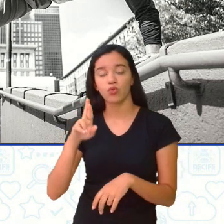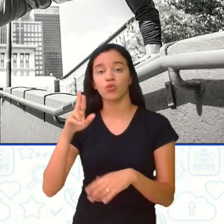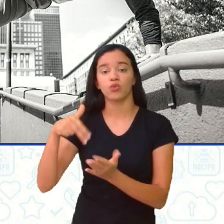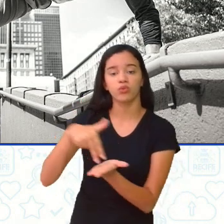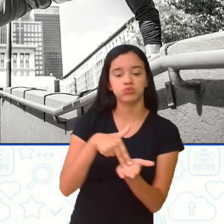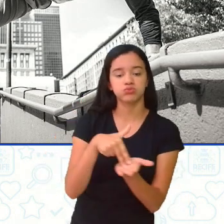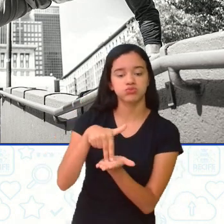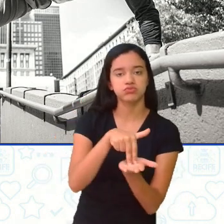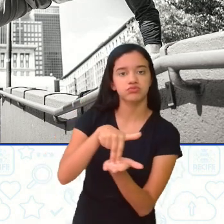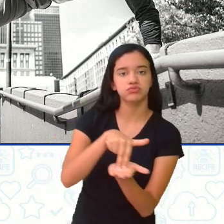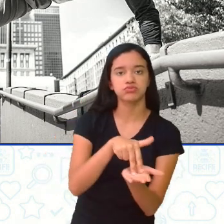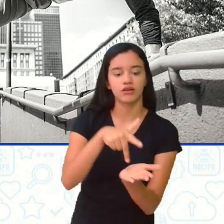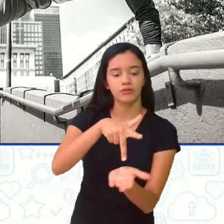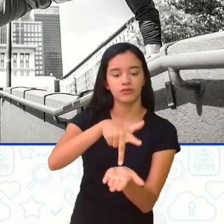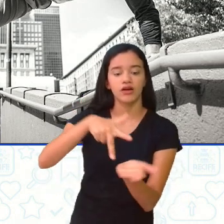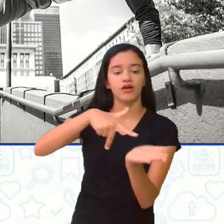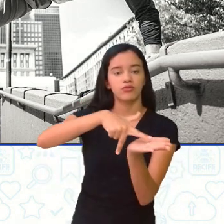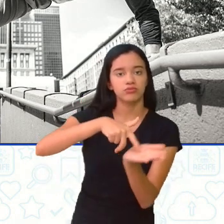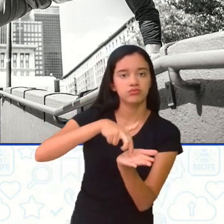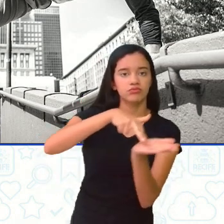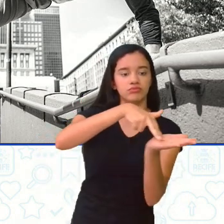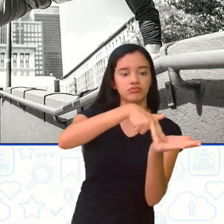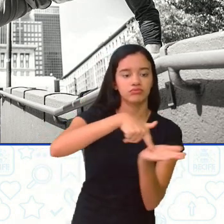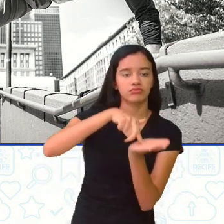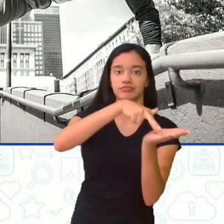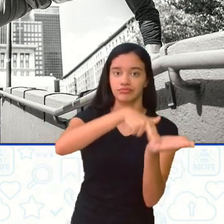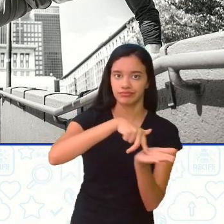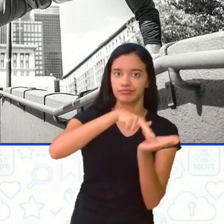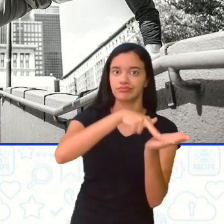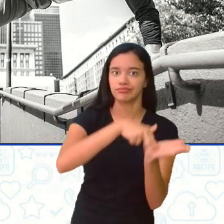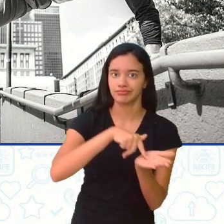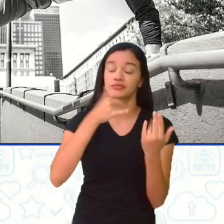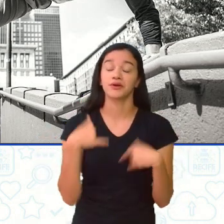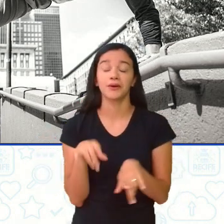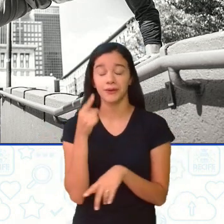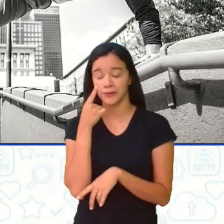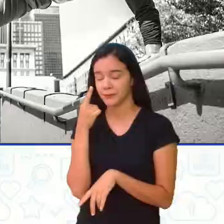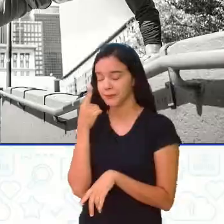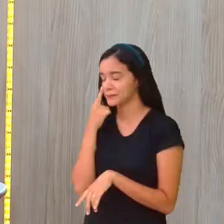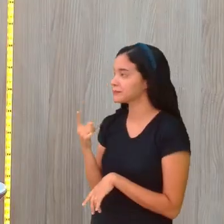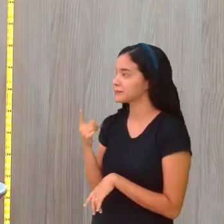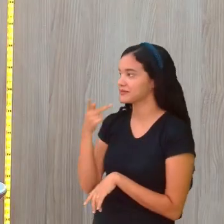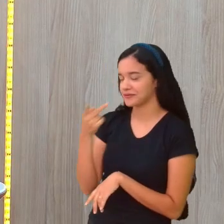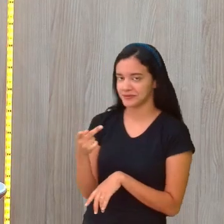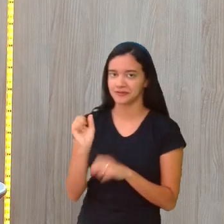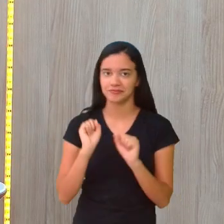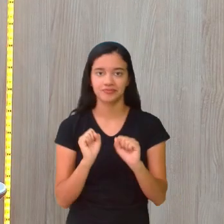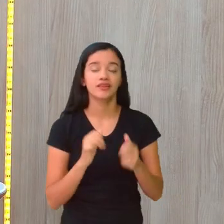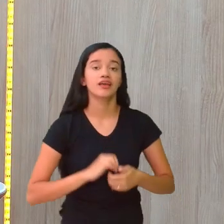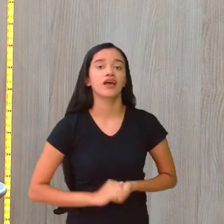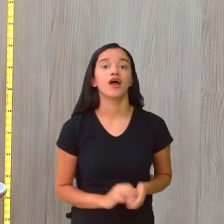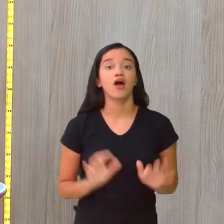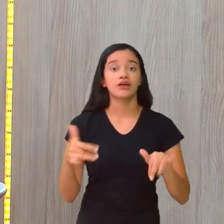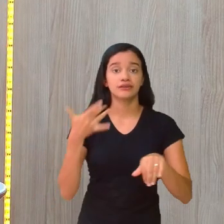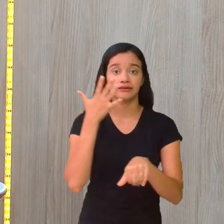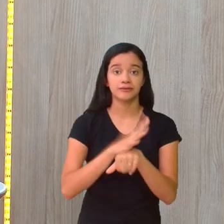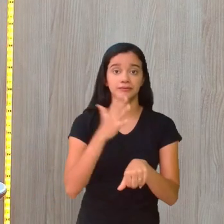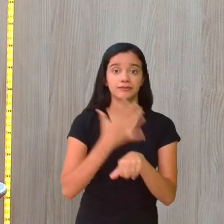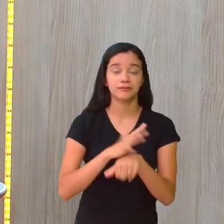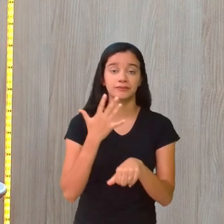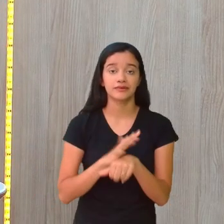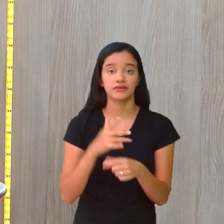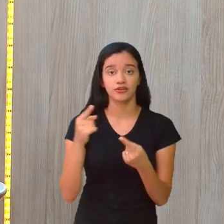do patins, bike e etc, né? Diga lá, professora. Essas práticas aí, né,